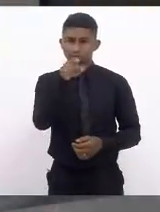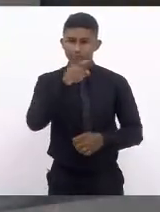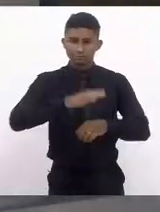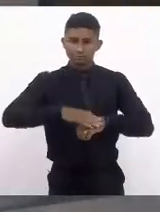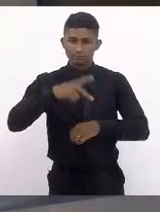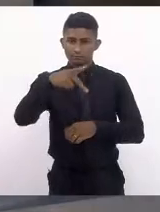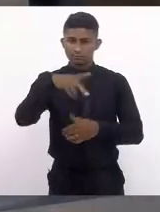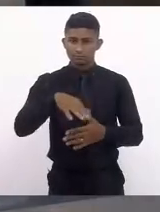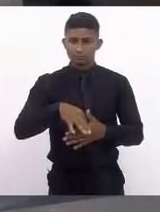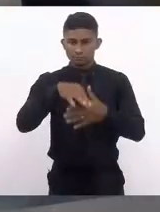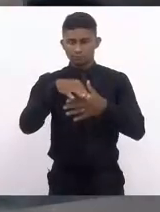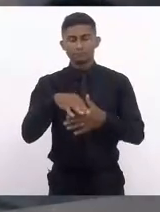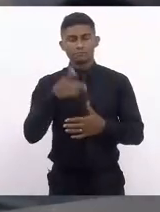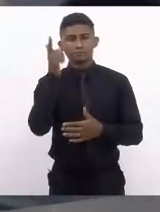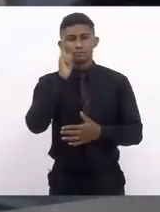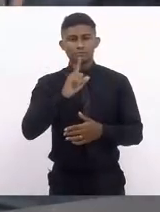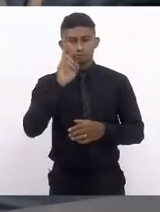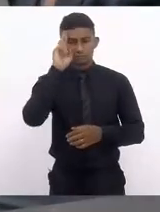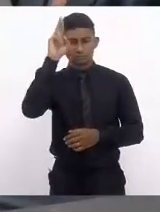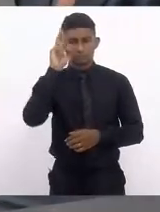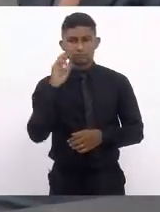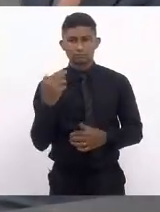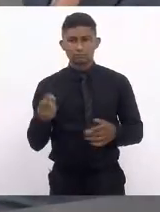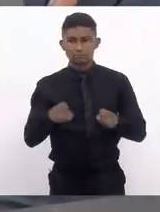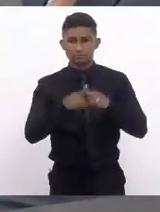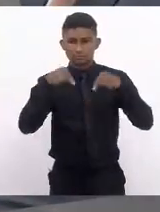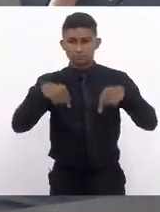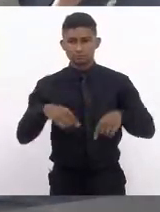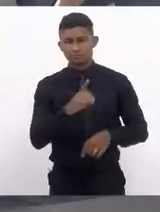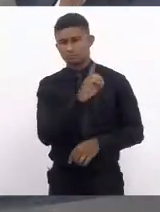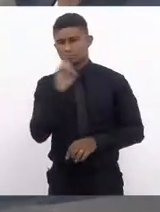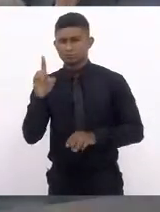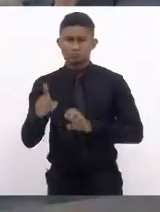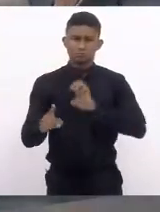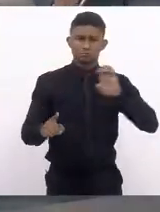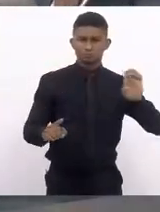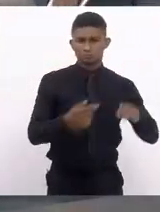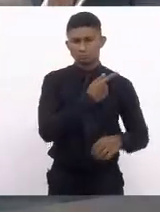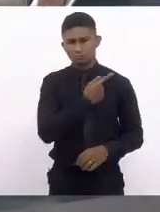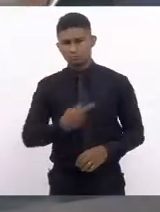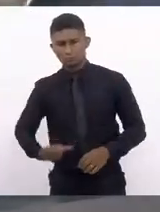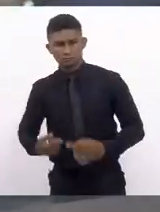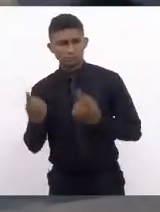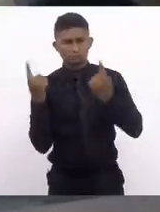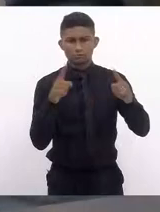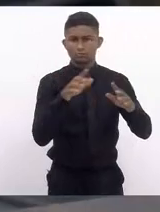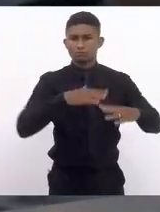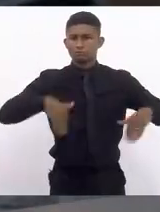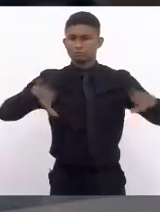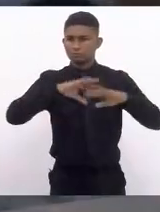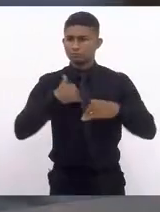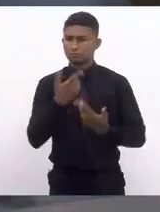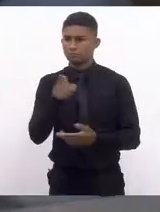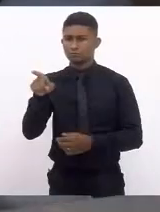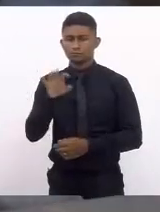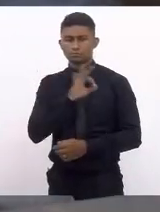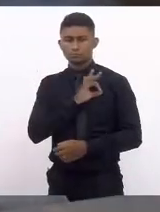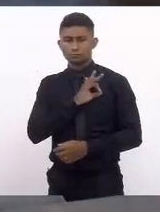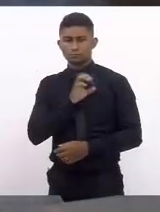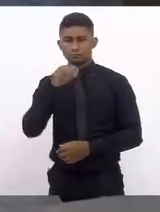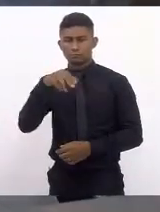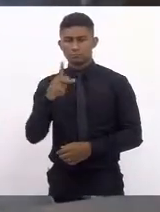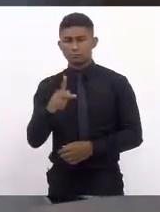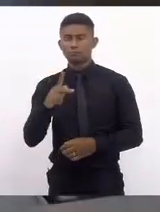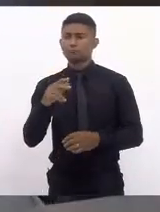excelência e a casa em geral direita e esquerda governo posição todos estão a favor da polícia militar e dos policiais